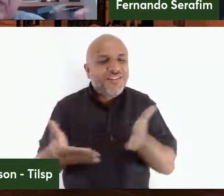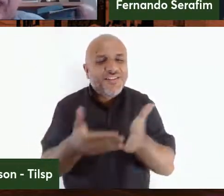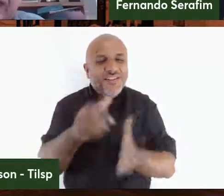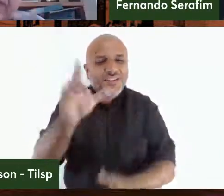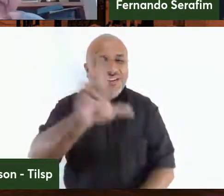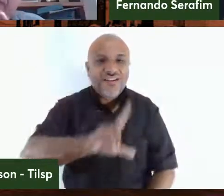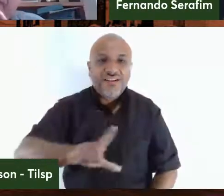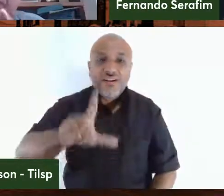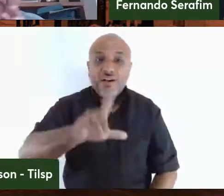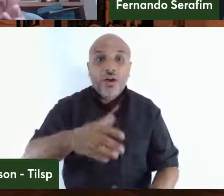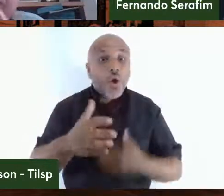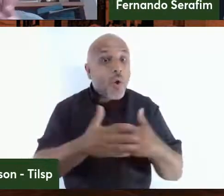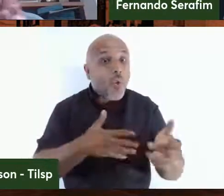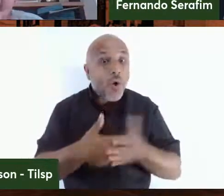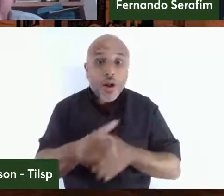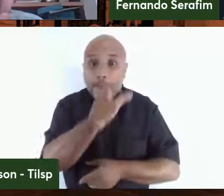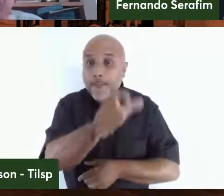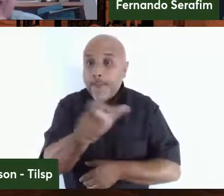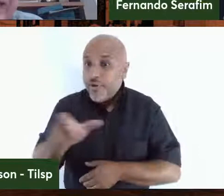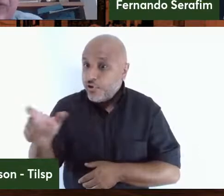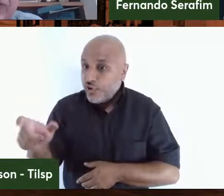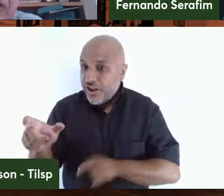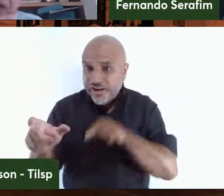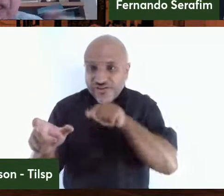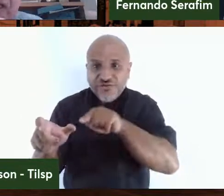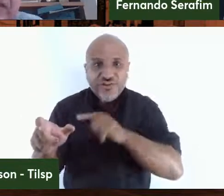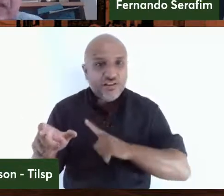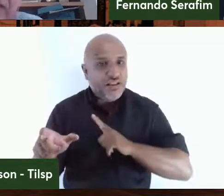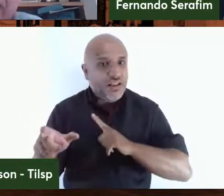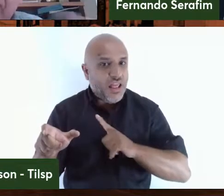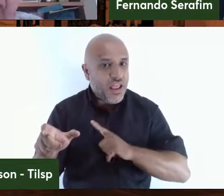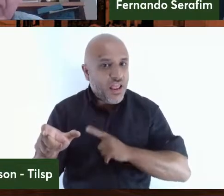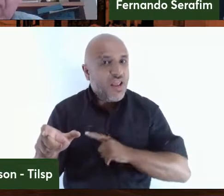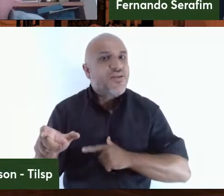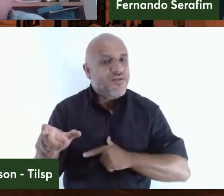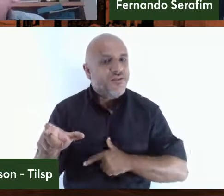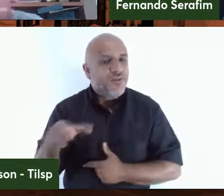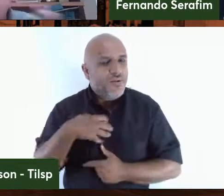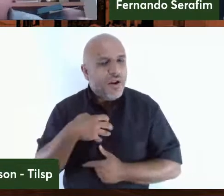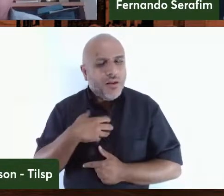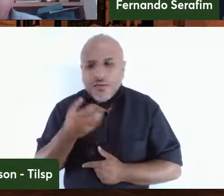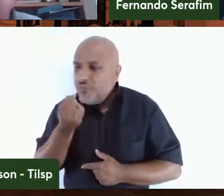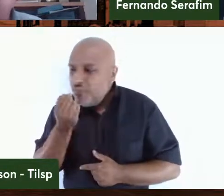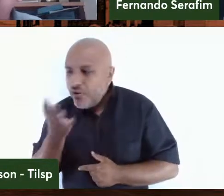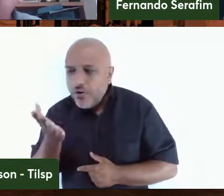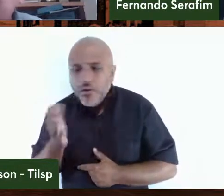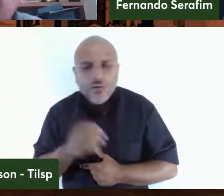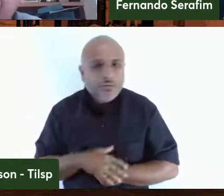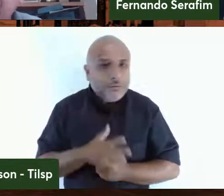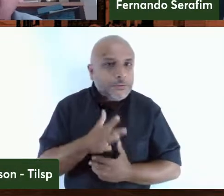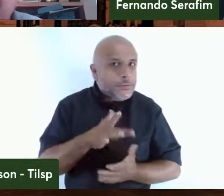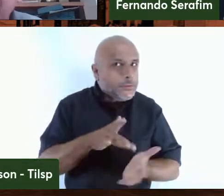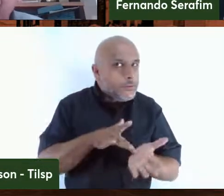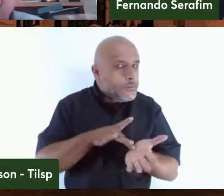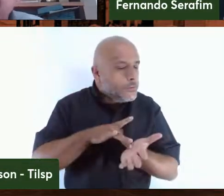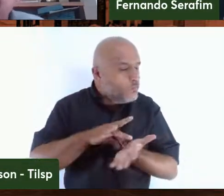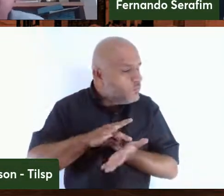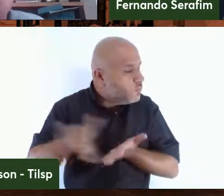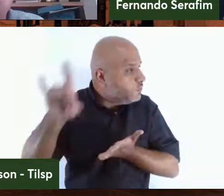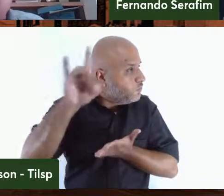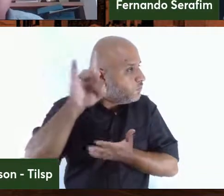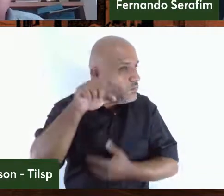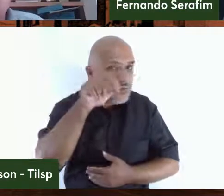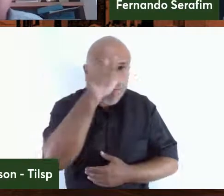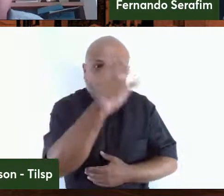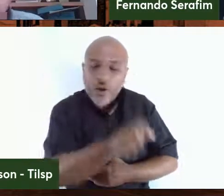personagem complexo, você vai ver que tem um lado... tem um lado bom, tem um lado terrível, tem um lado,